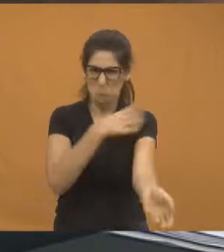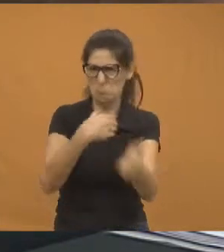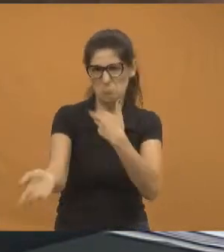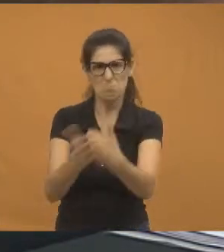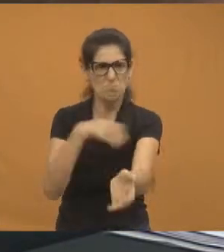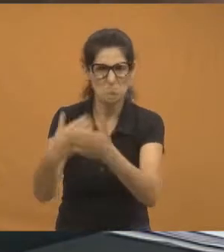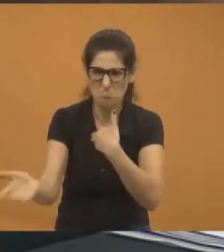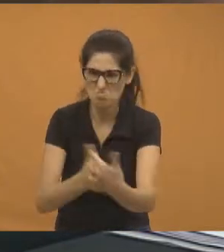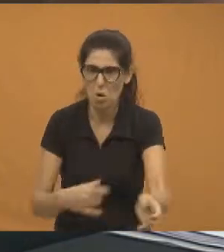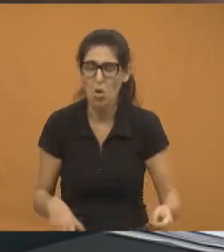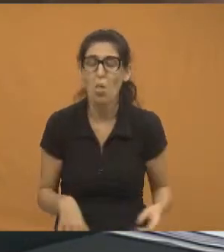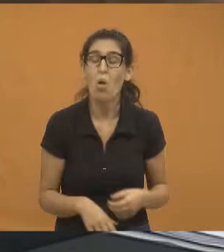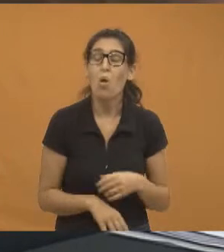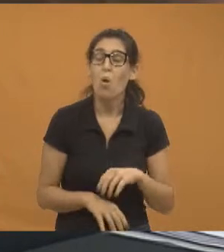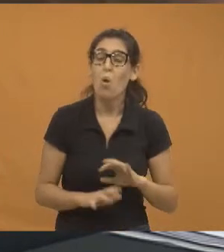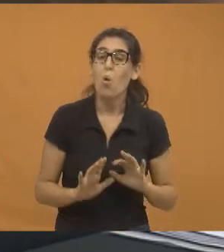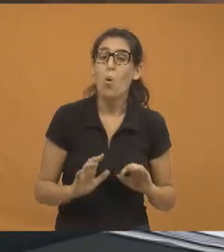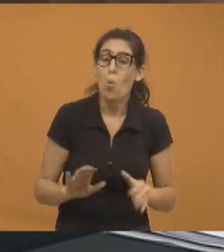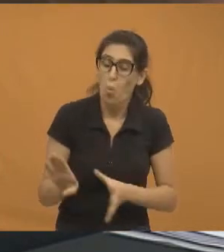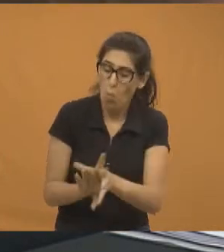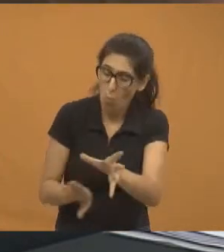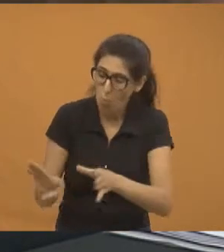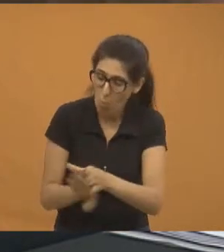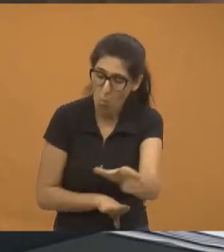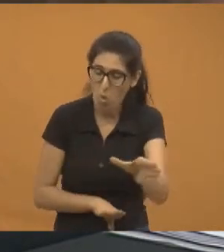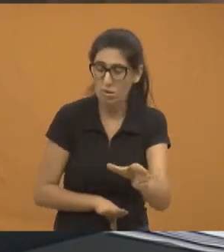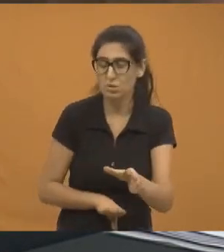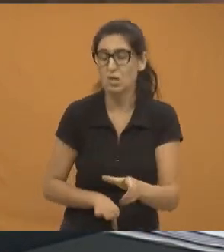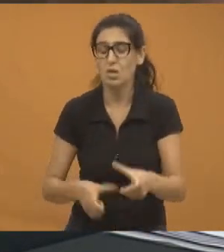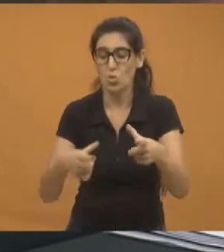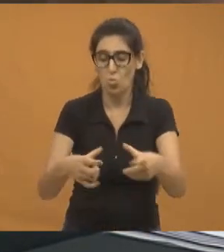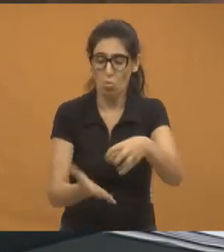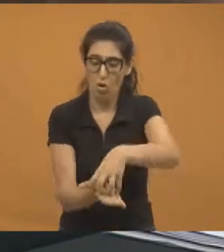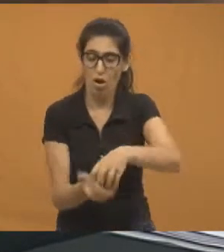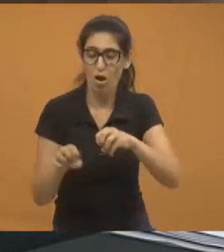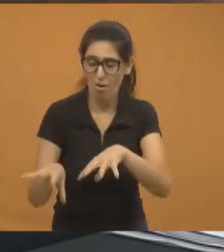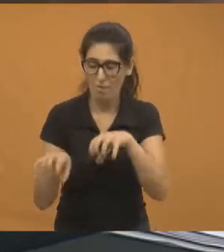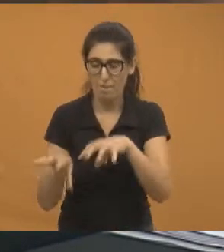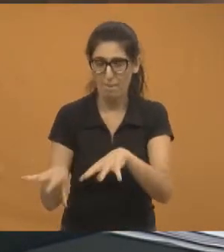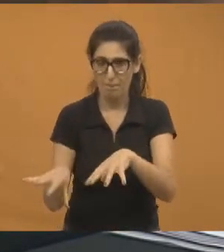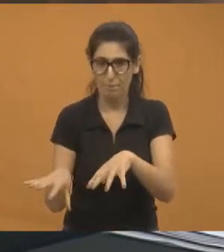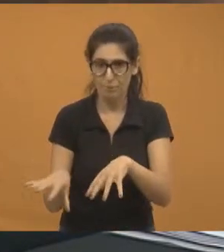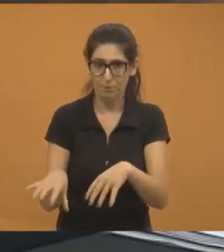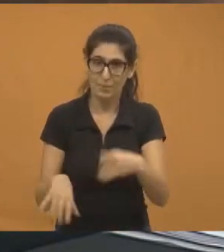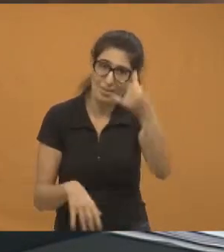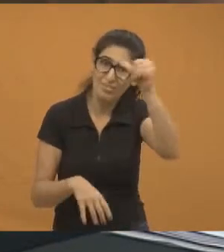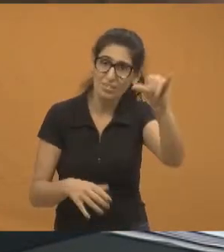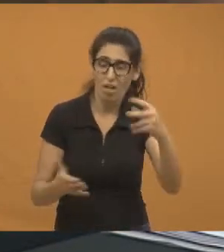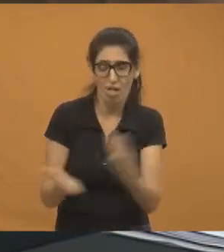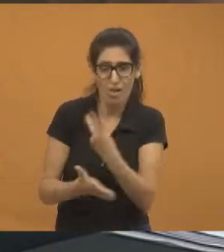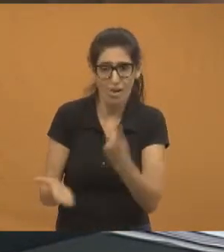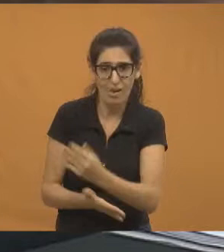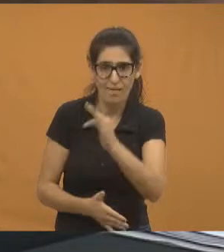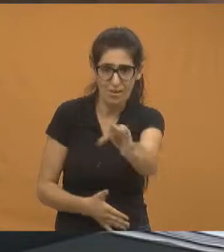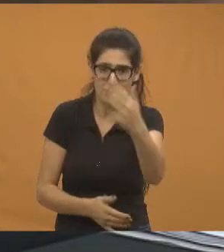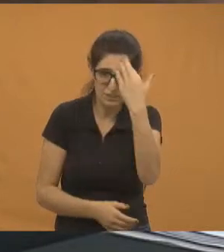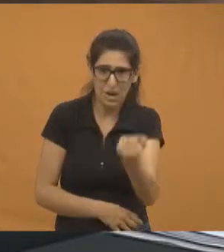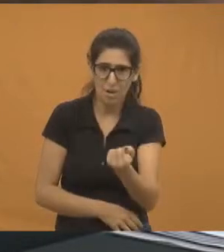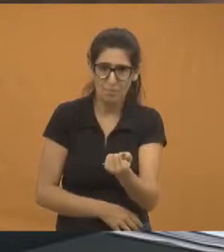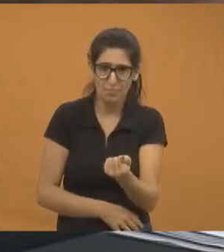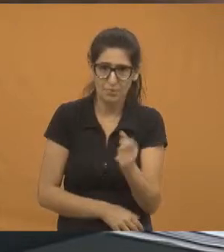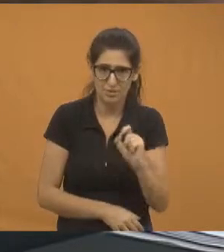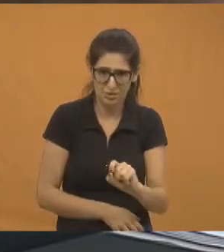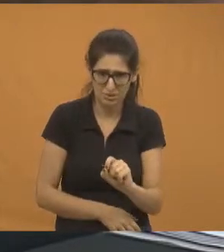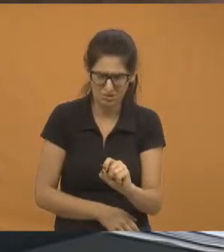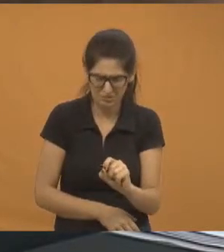a que fica a dica com a secretaria para não ficar repetindo esses erros que lógico quem sabe que a procuradoria está